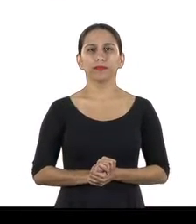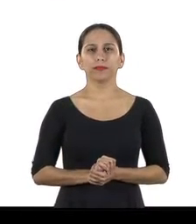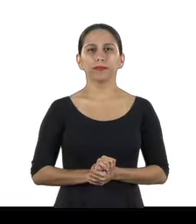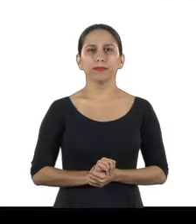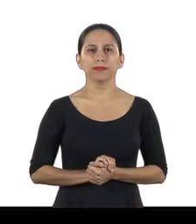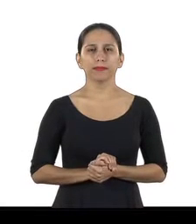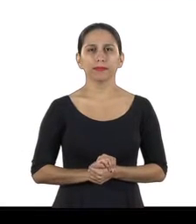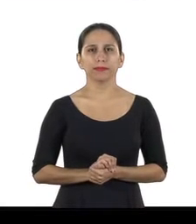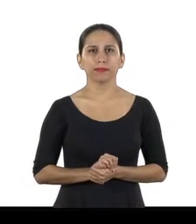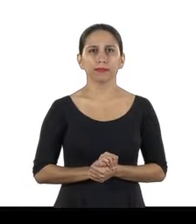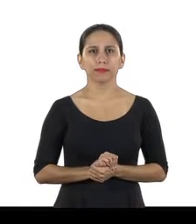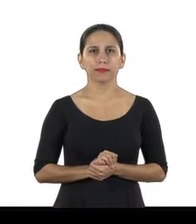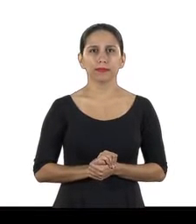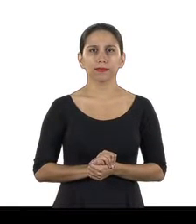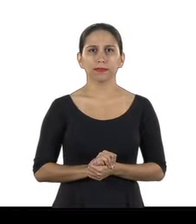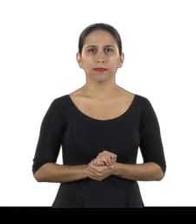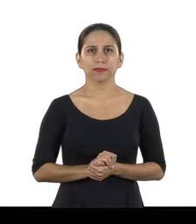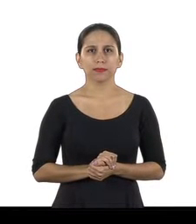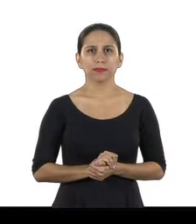Música